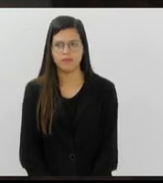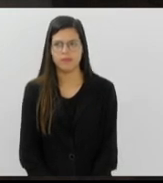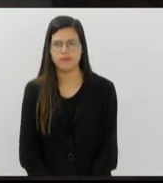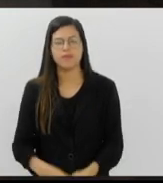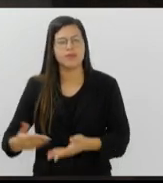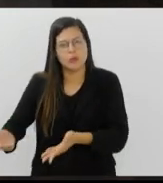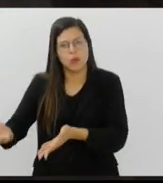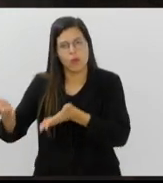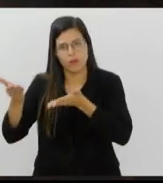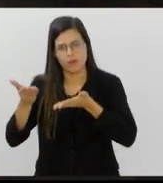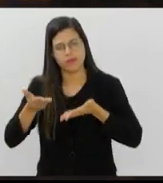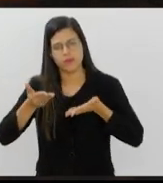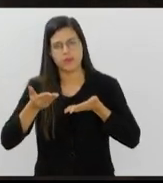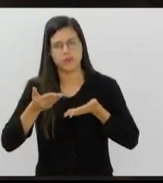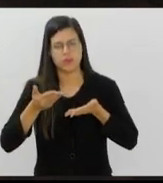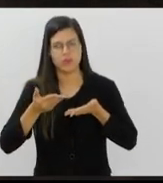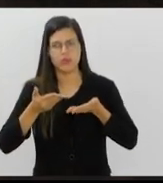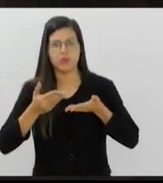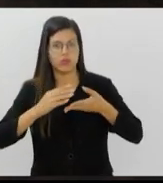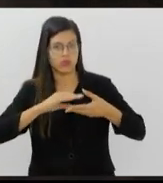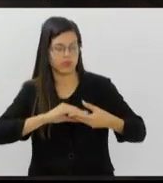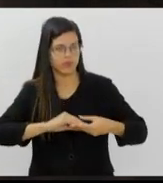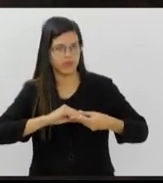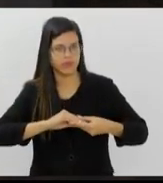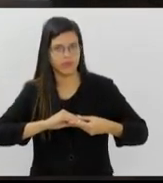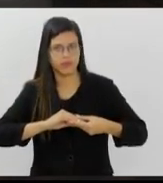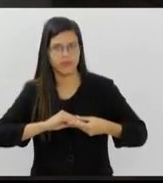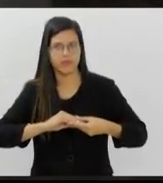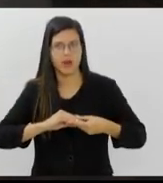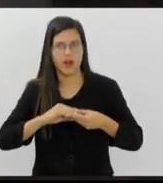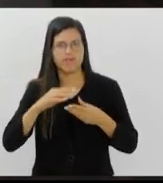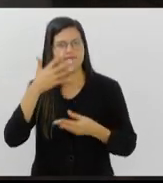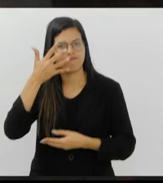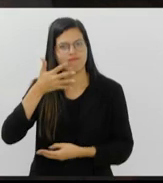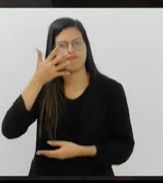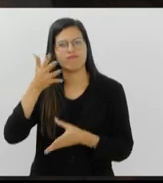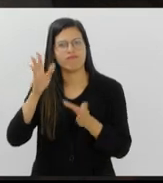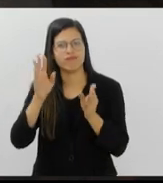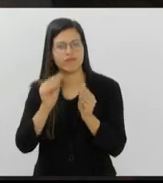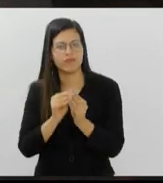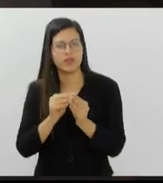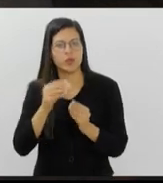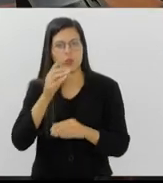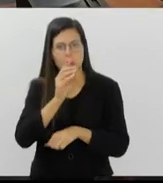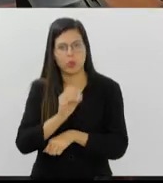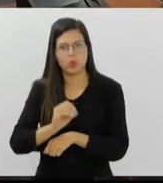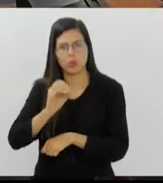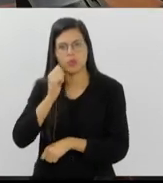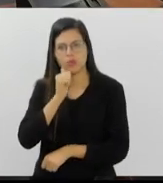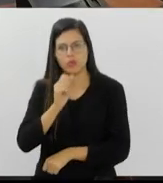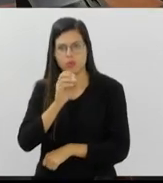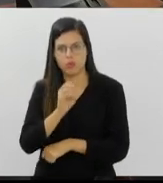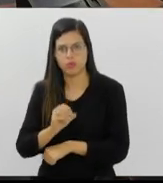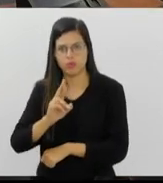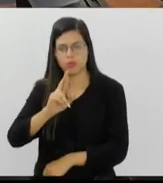Convido para fazer uma breve saudação à doutora Flávia Ribeiro.